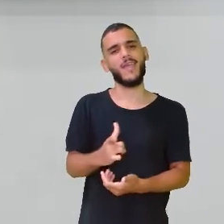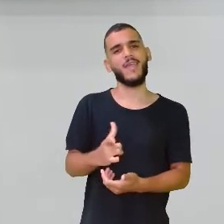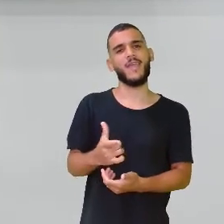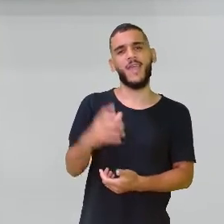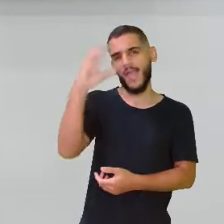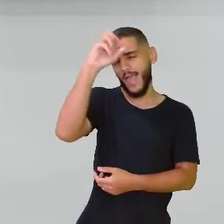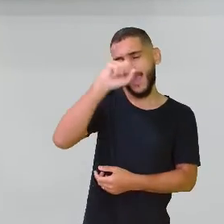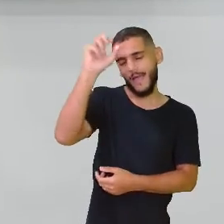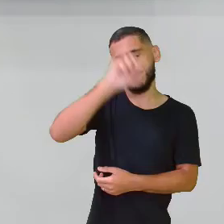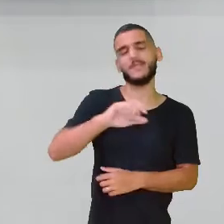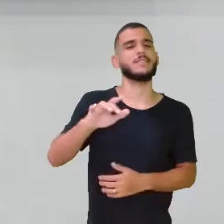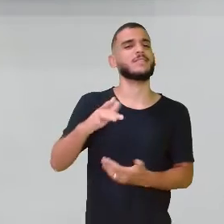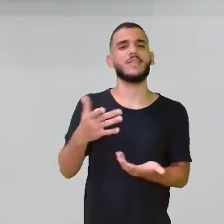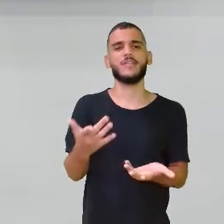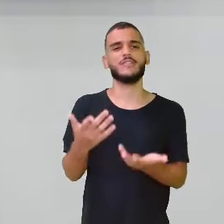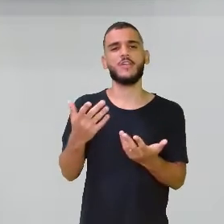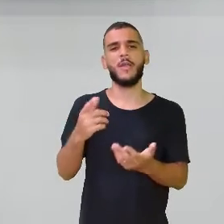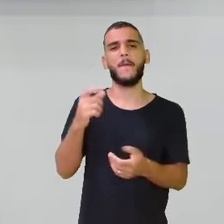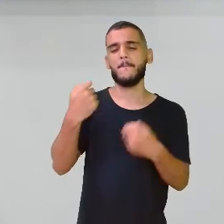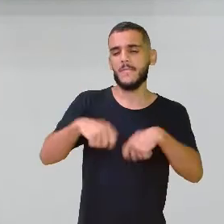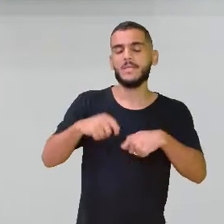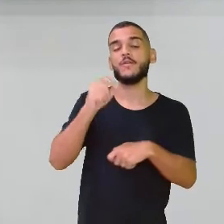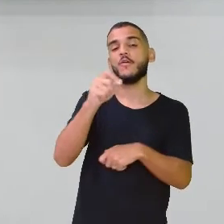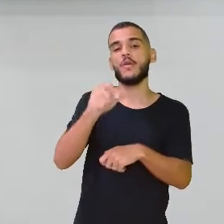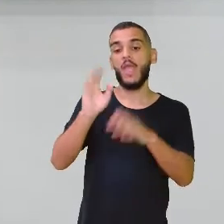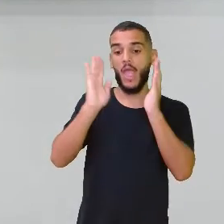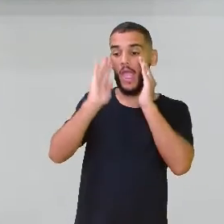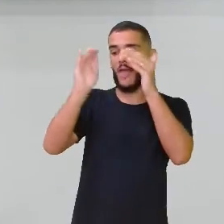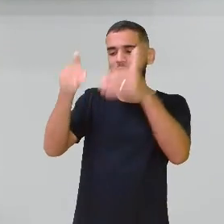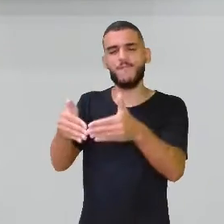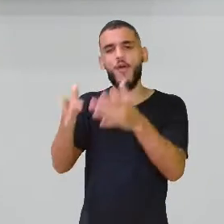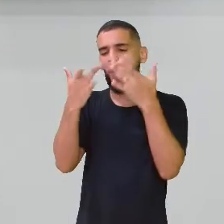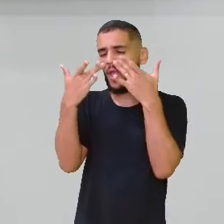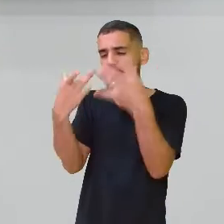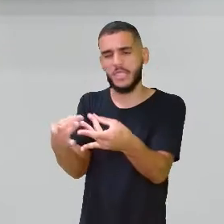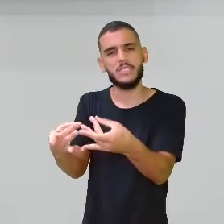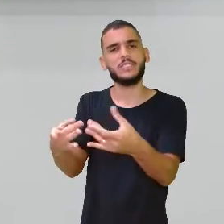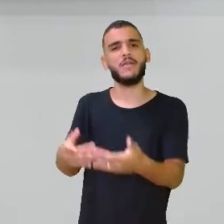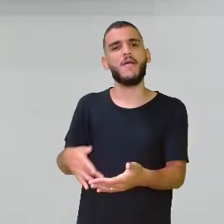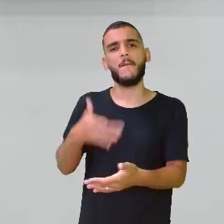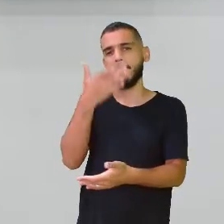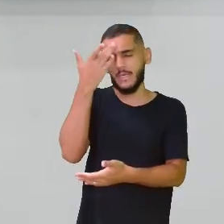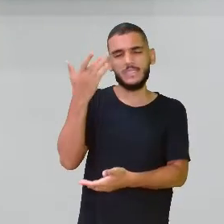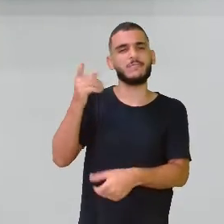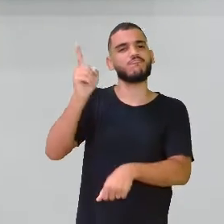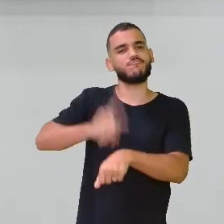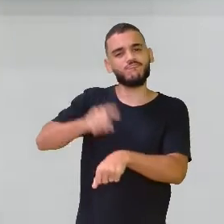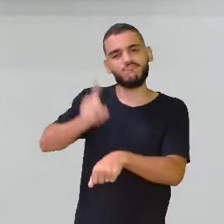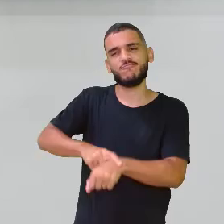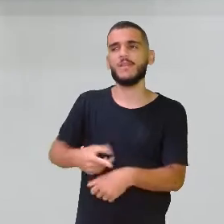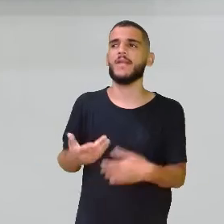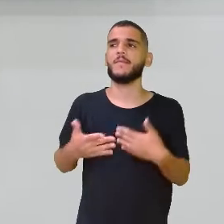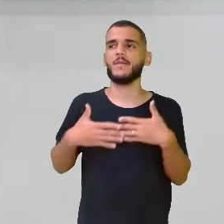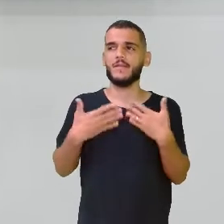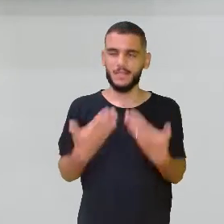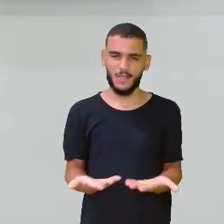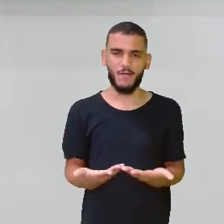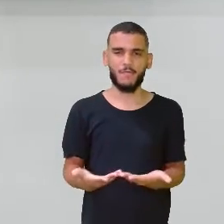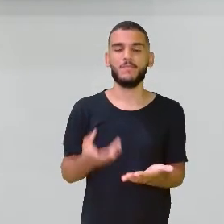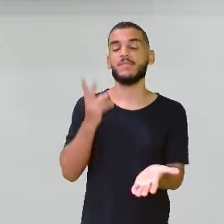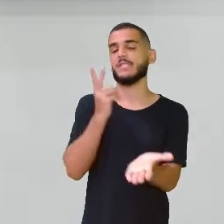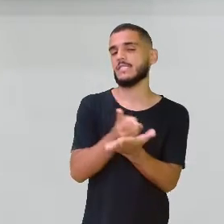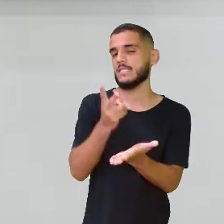às aprendizagens, requer tempo, atenção, dedicação para os estudos, tá certo? Então,